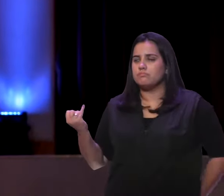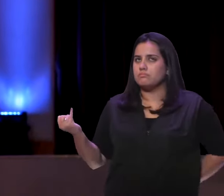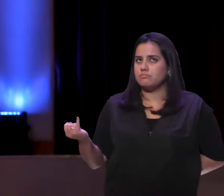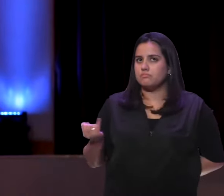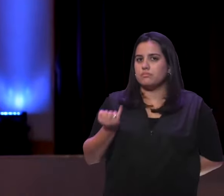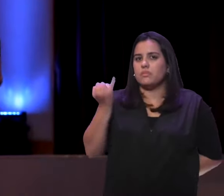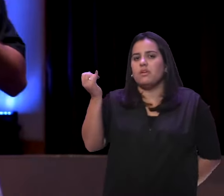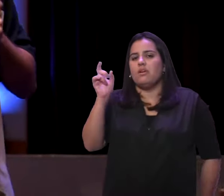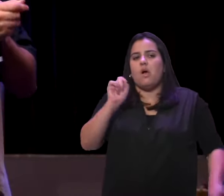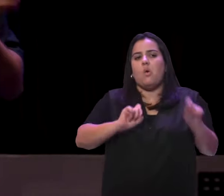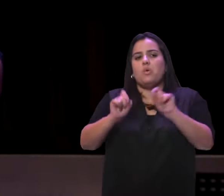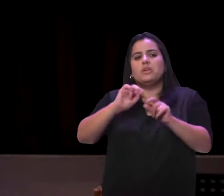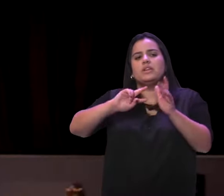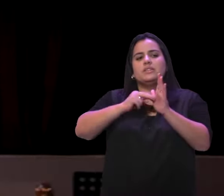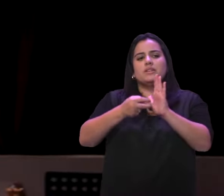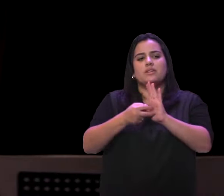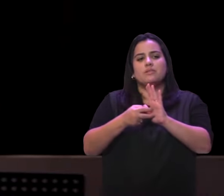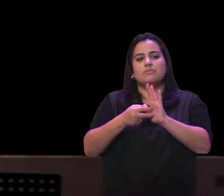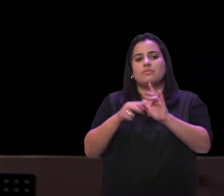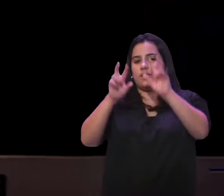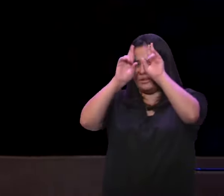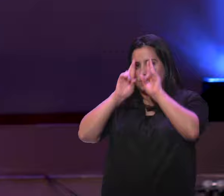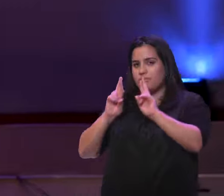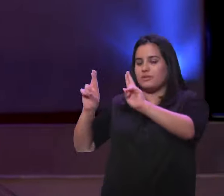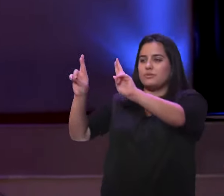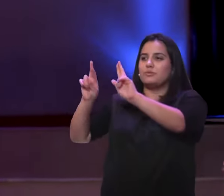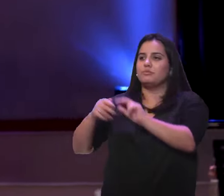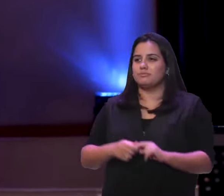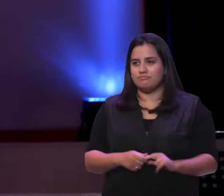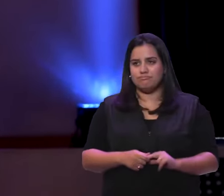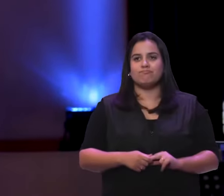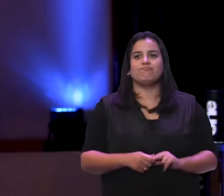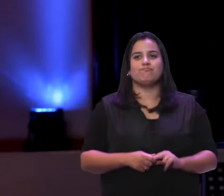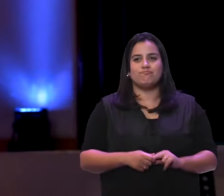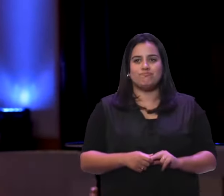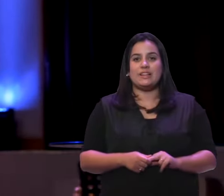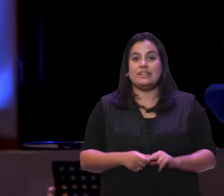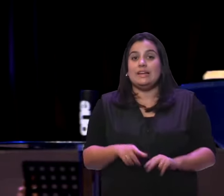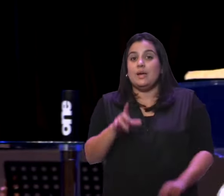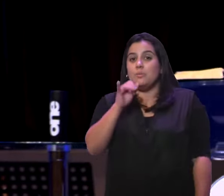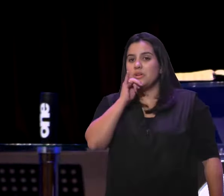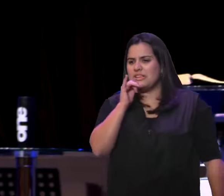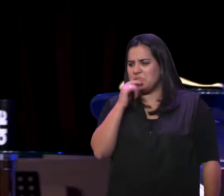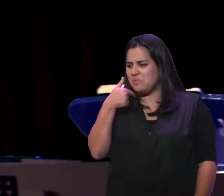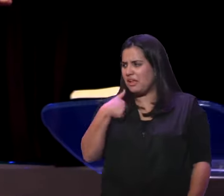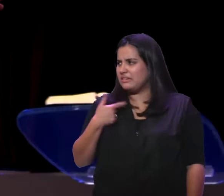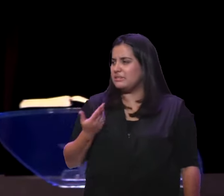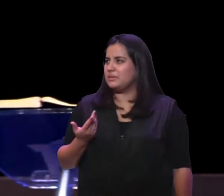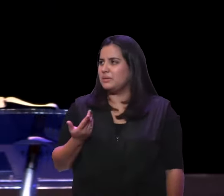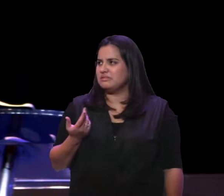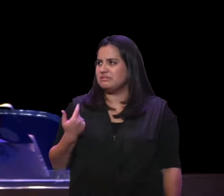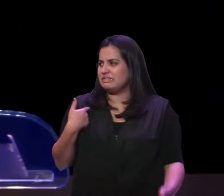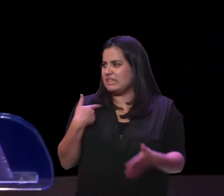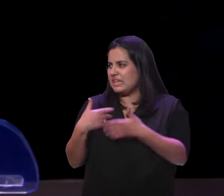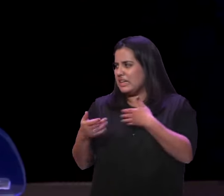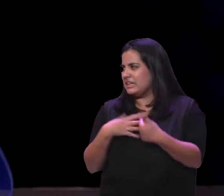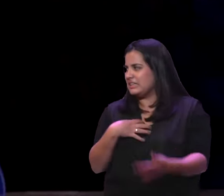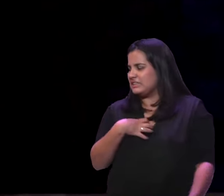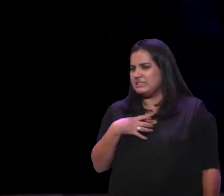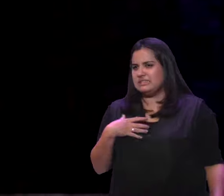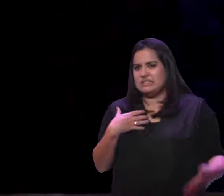O que é reverência? É respeito. É não entrar de qualquer jeito na presença